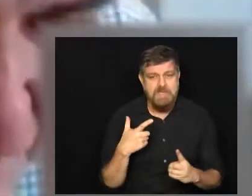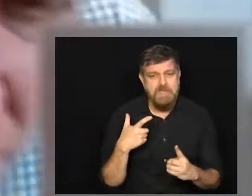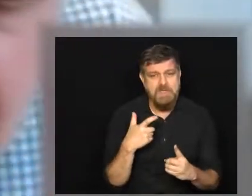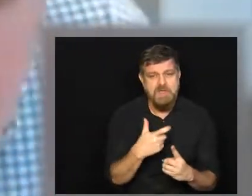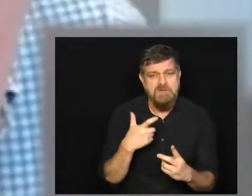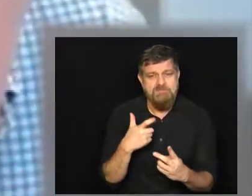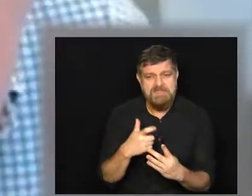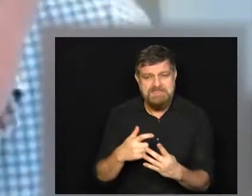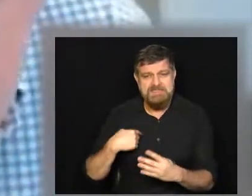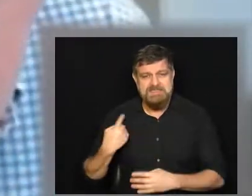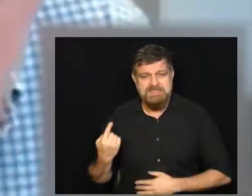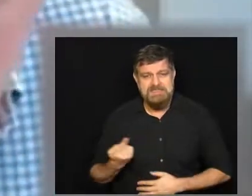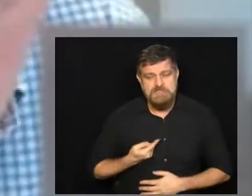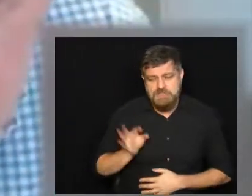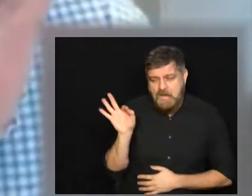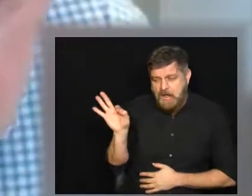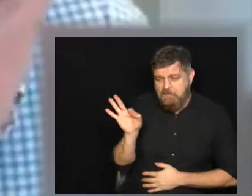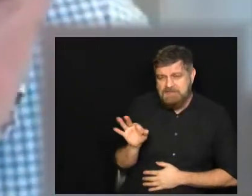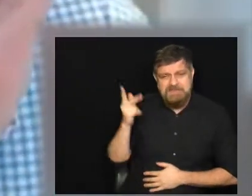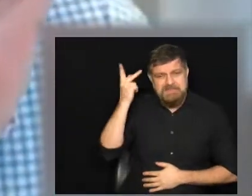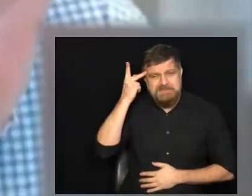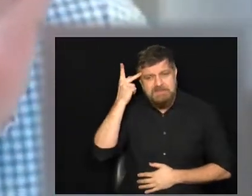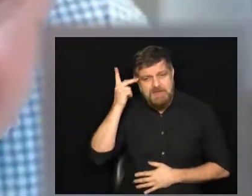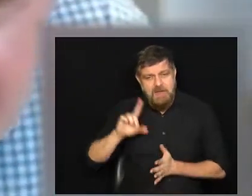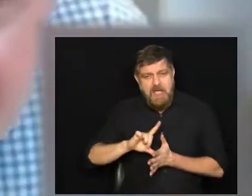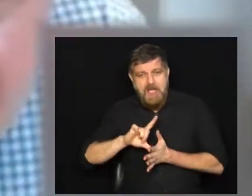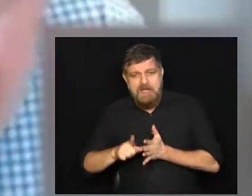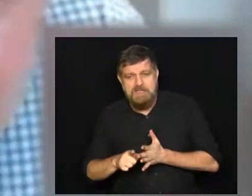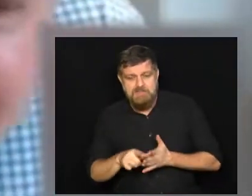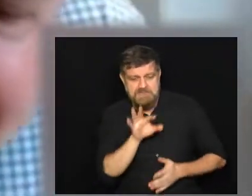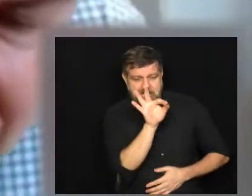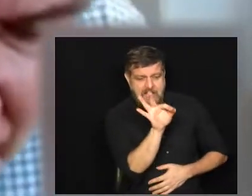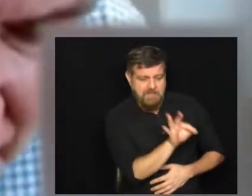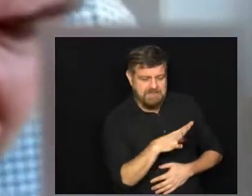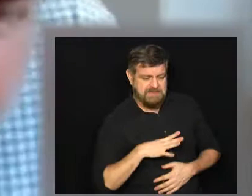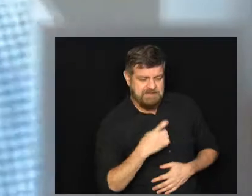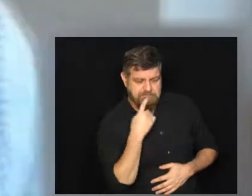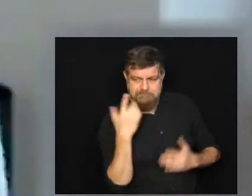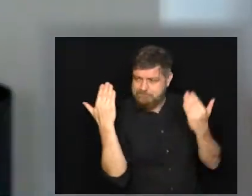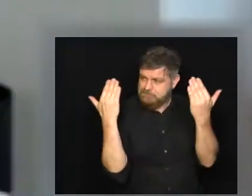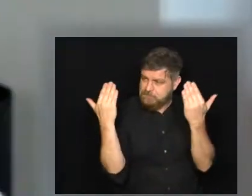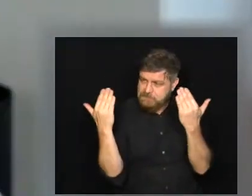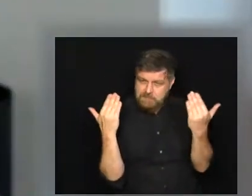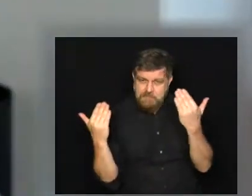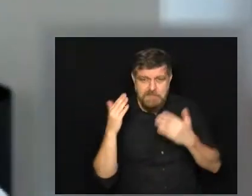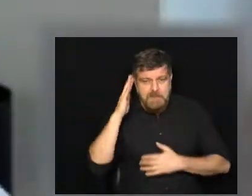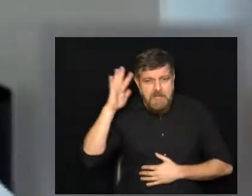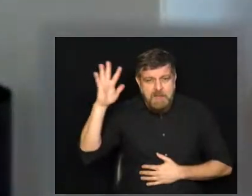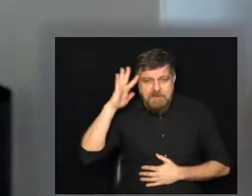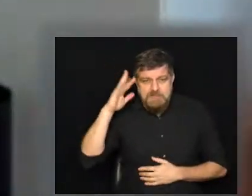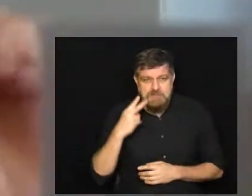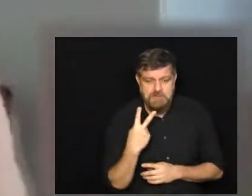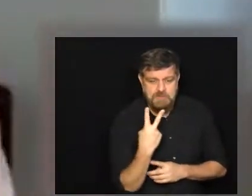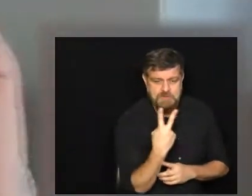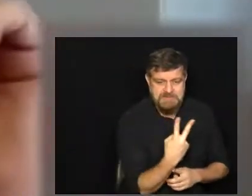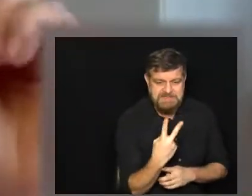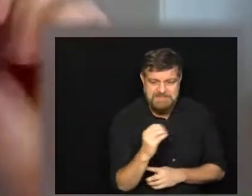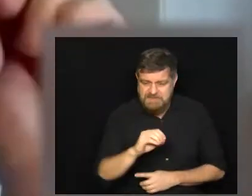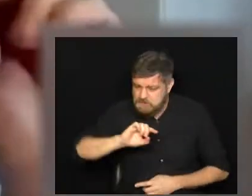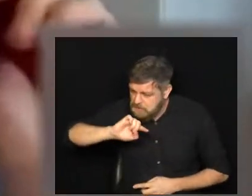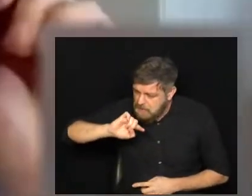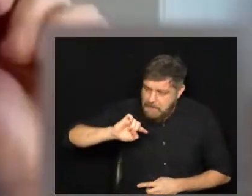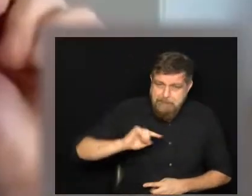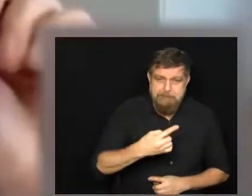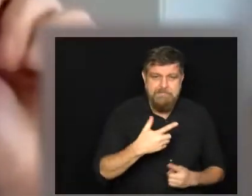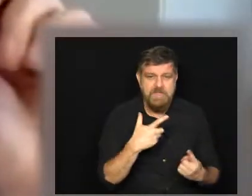Se a gente colocar a porcentagem de São Paulo e depois colocar a porcentagem de Campinas, eu imagino umas 220 mil